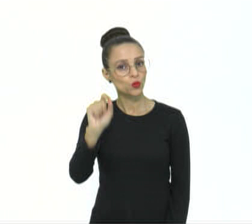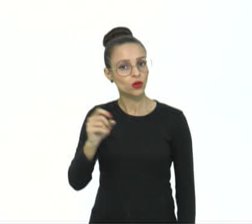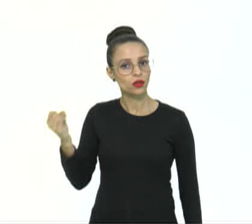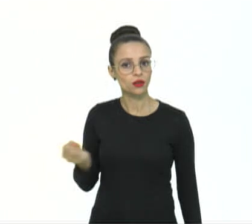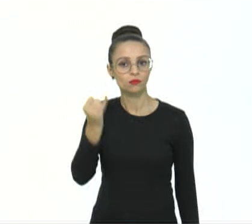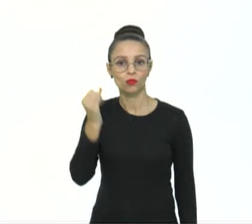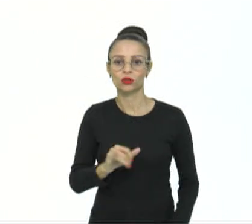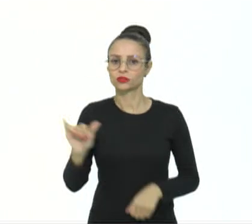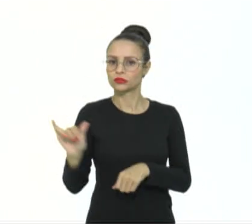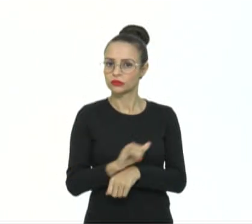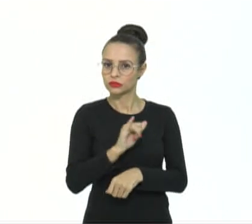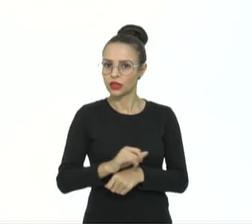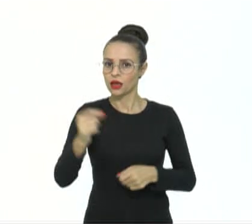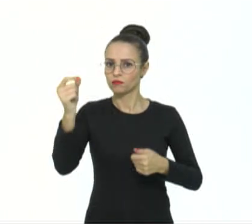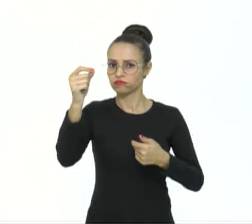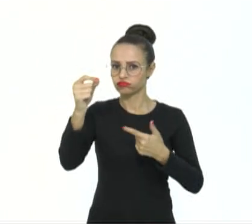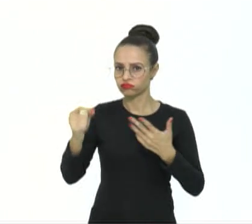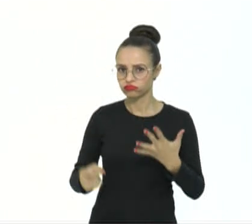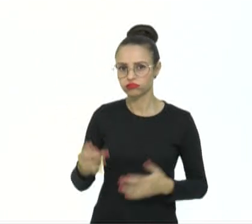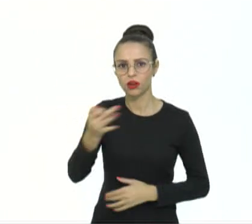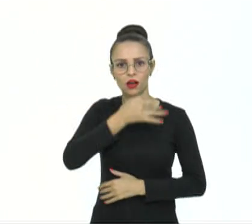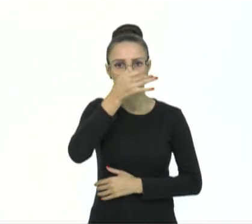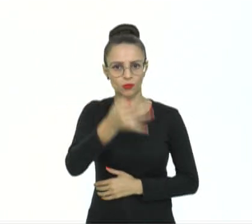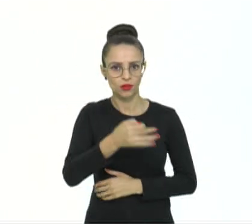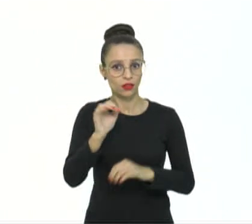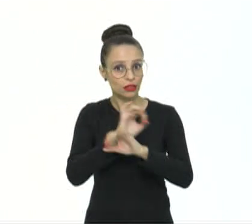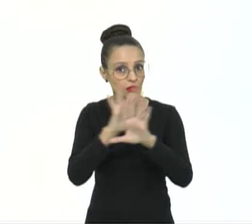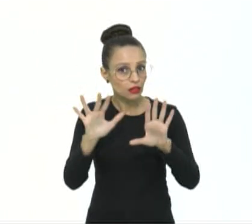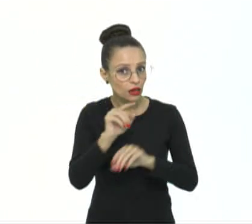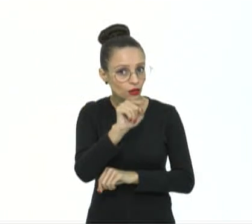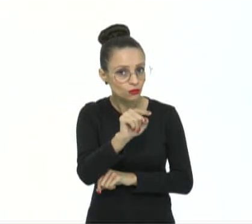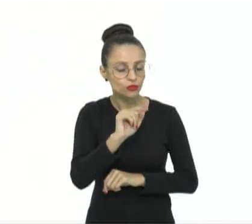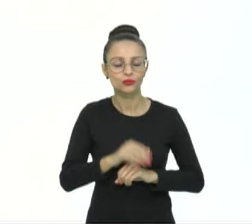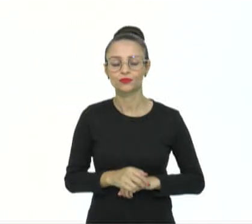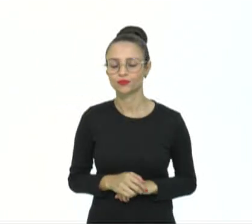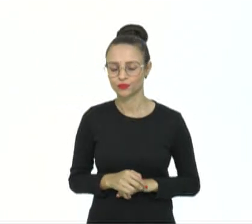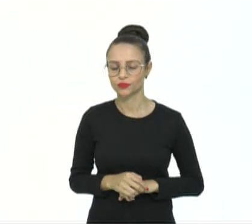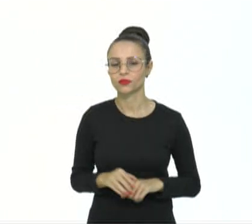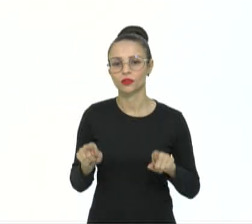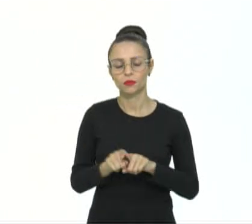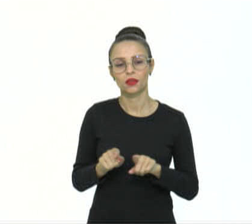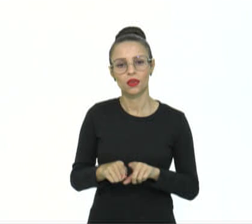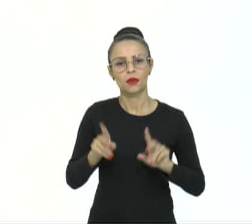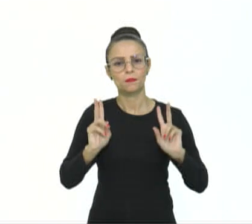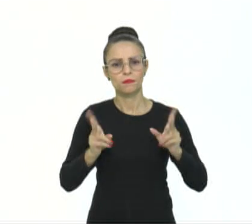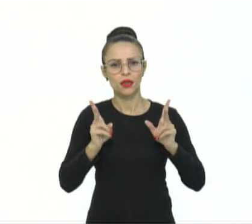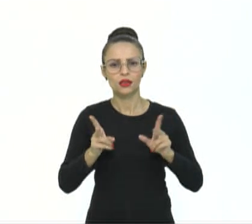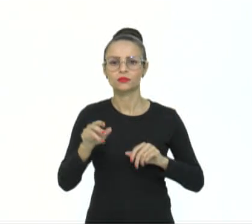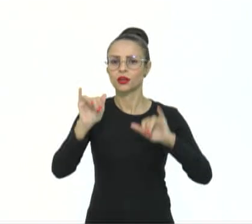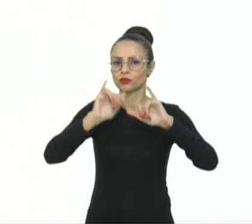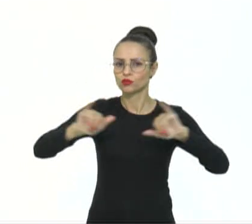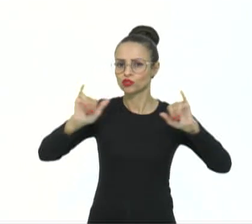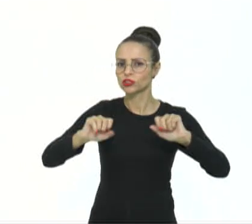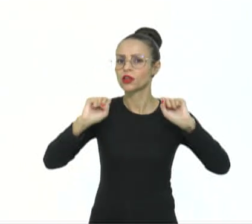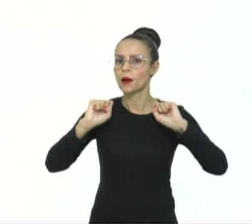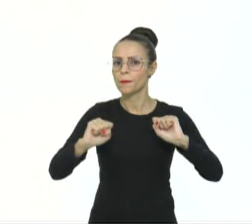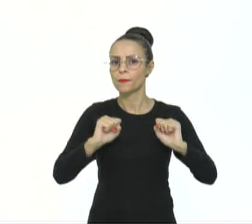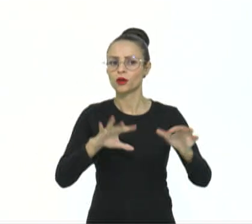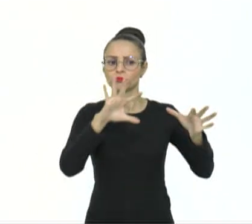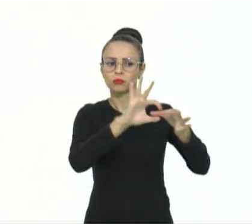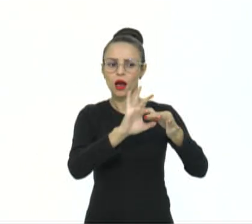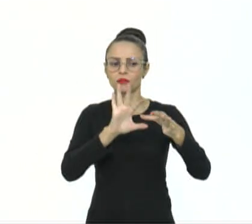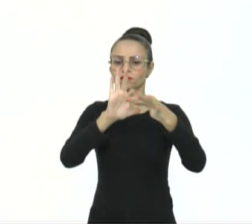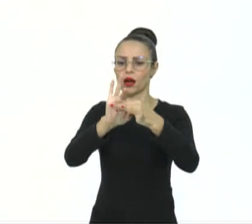de recursos argumentativos, então tenham isso bem claro na mente de vocês. Uma mesma notícia pode ser abordada de diferentes